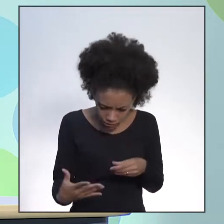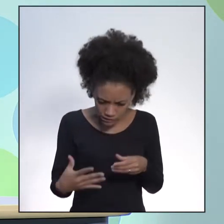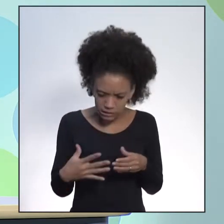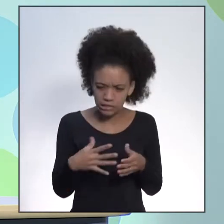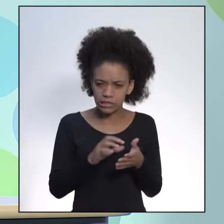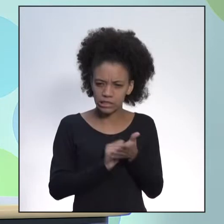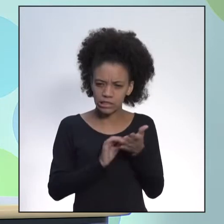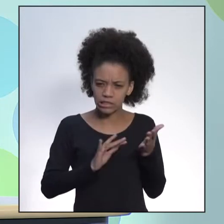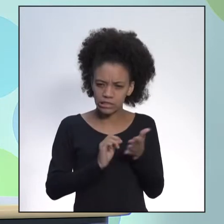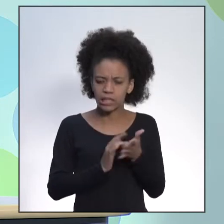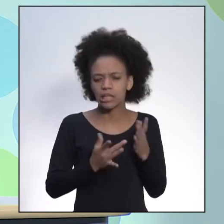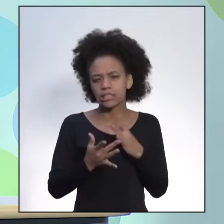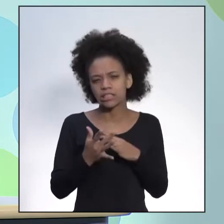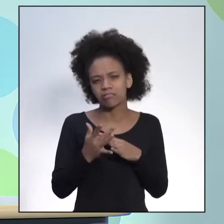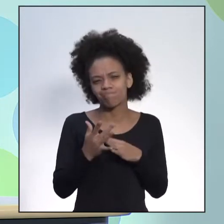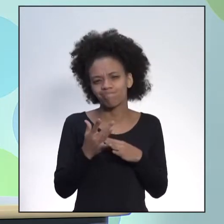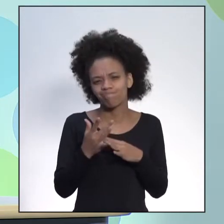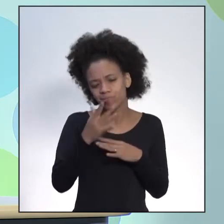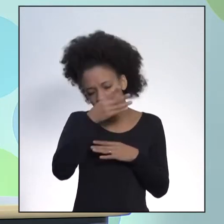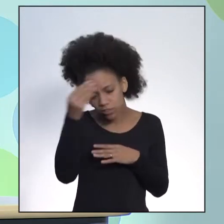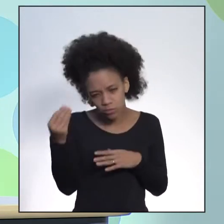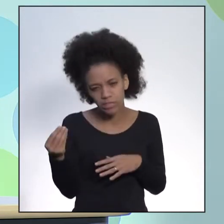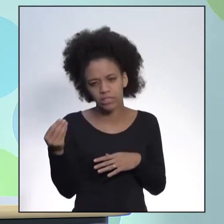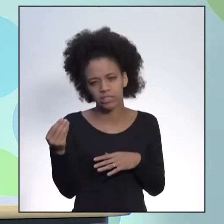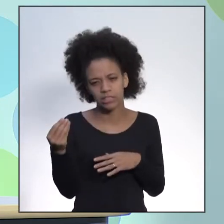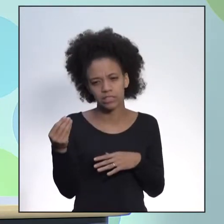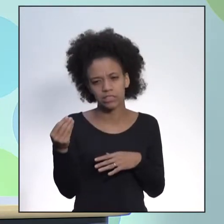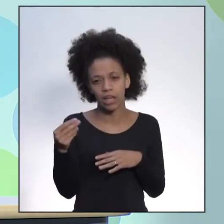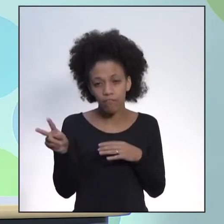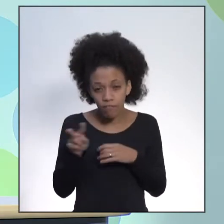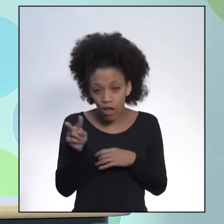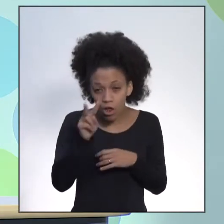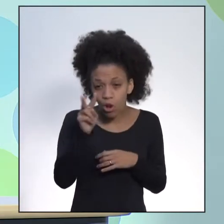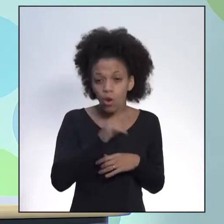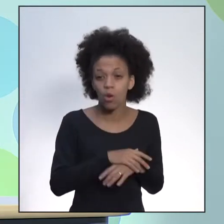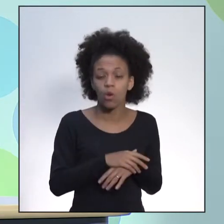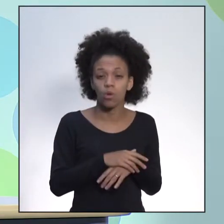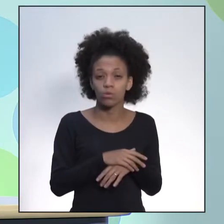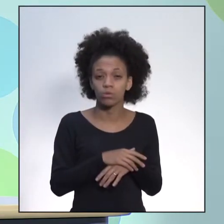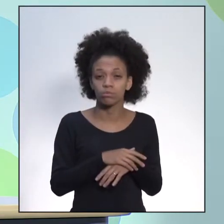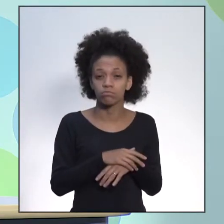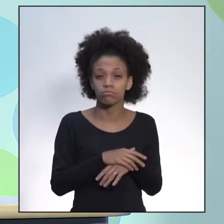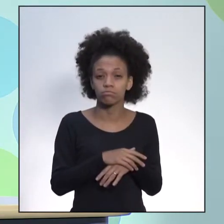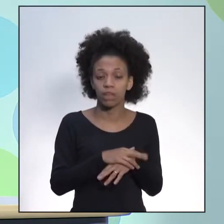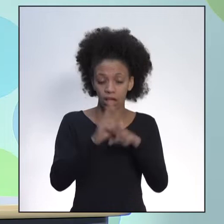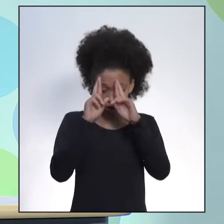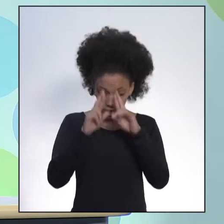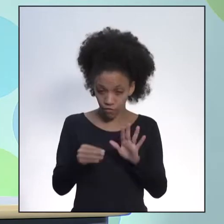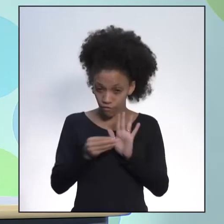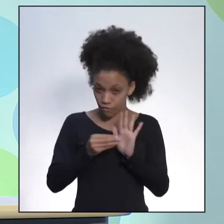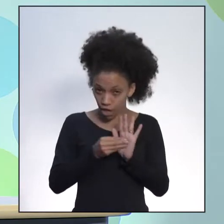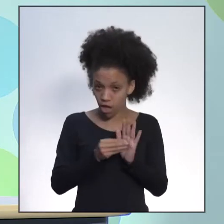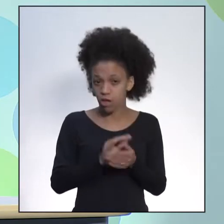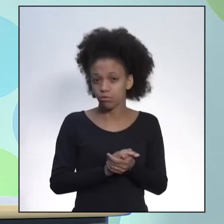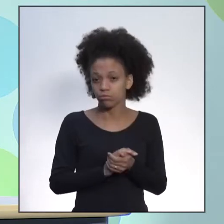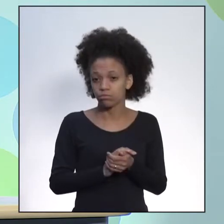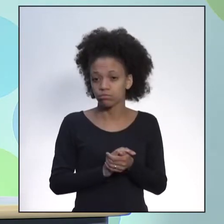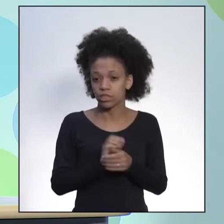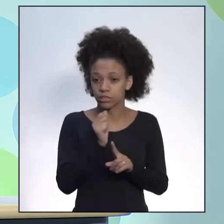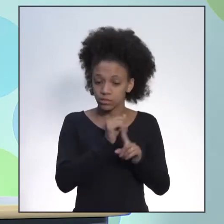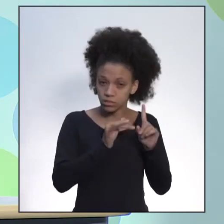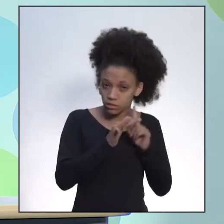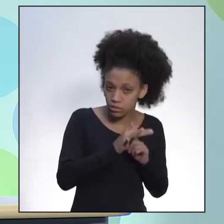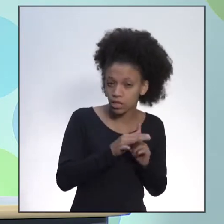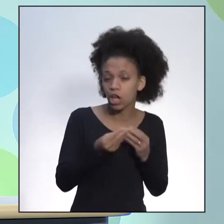acabei esquecendo, deixando passar valores, a questão do respeito, a questão da civilidade, de